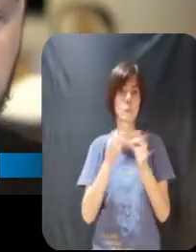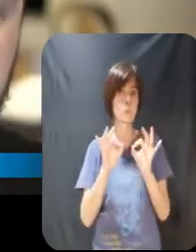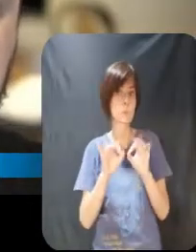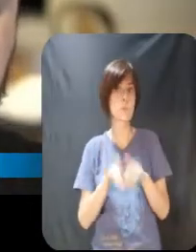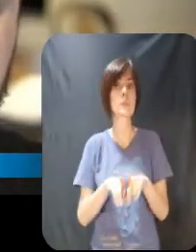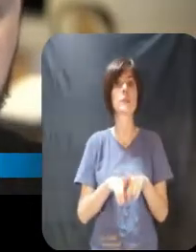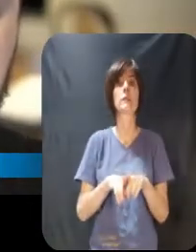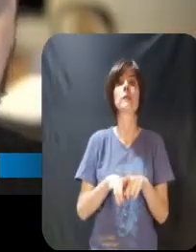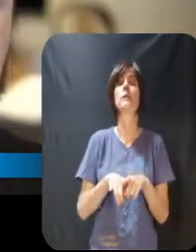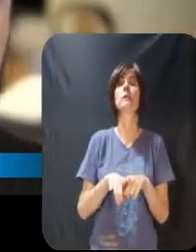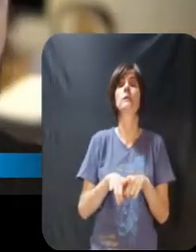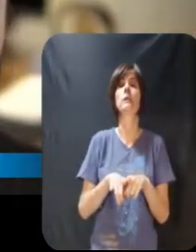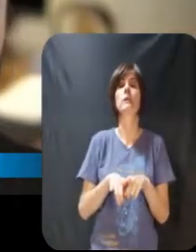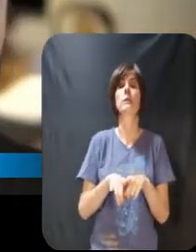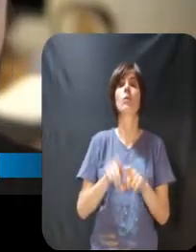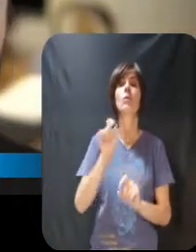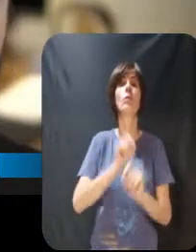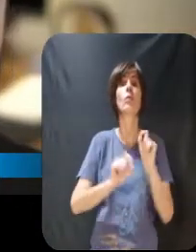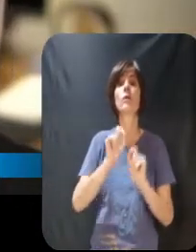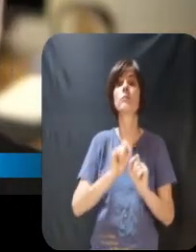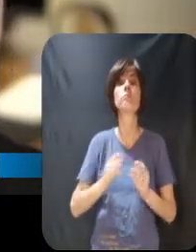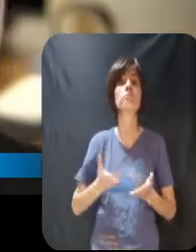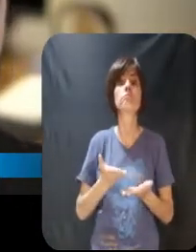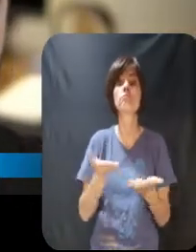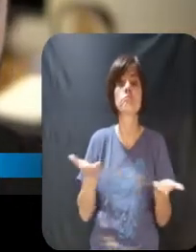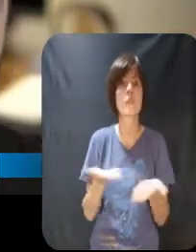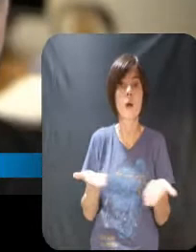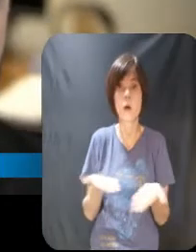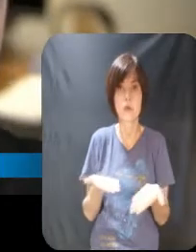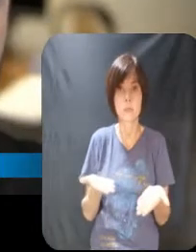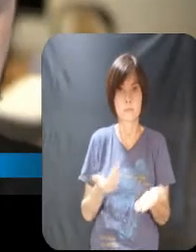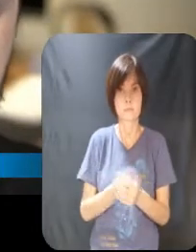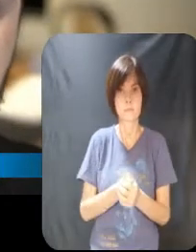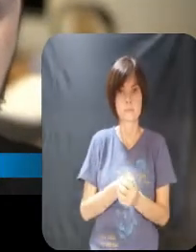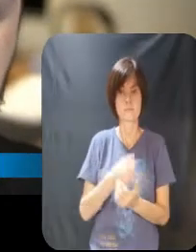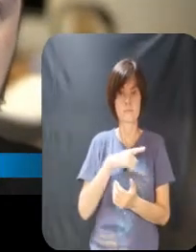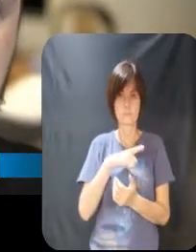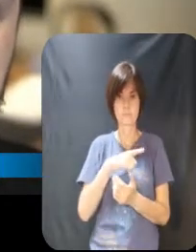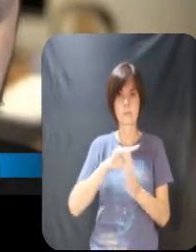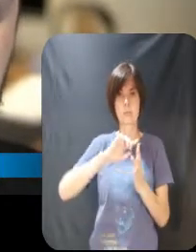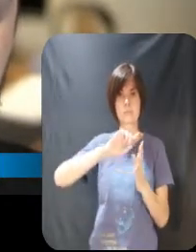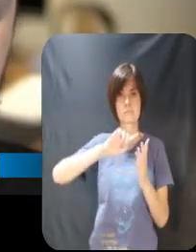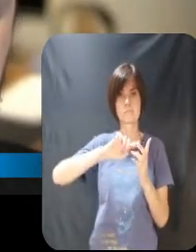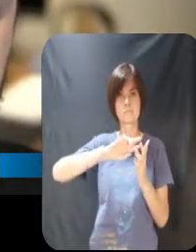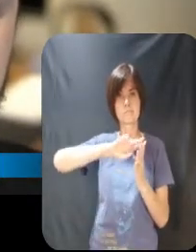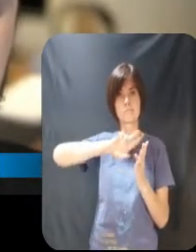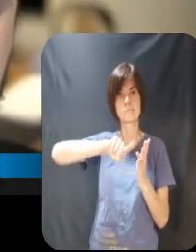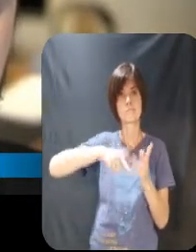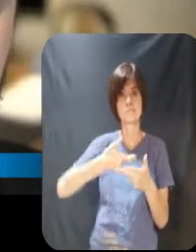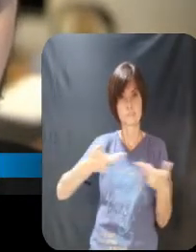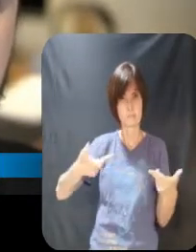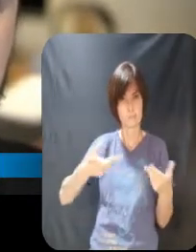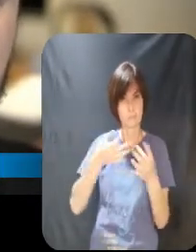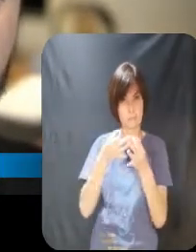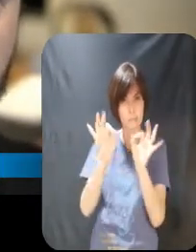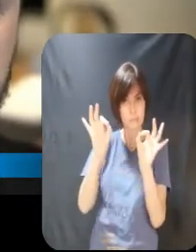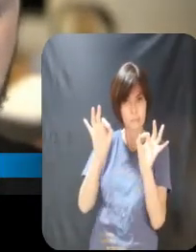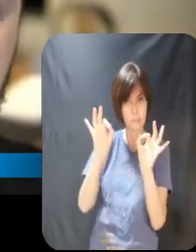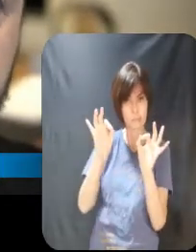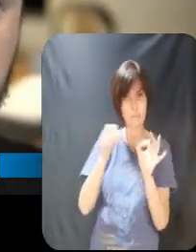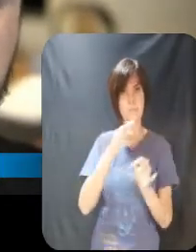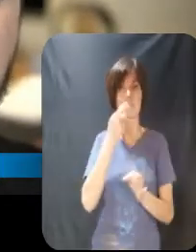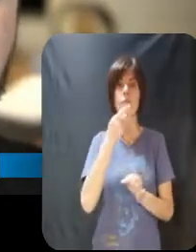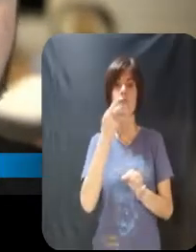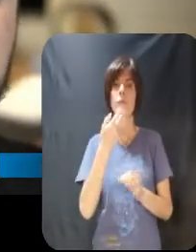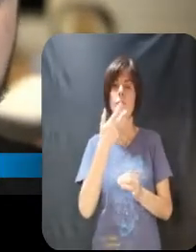pela frente. A gente tem vários tipos de cura. As curas geralmente são o que a gente chama de intervenção